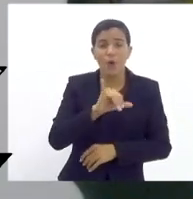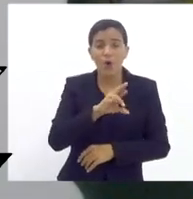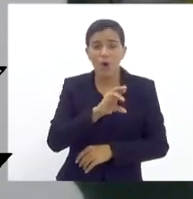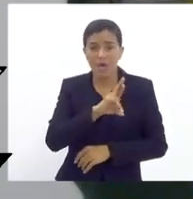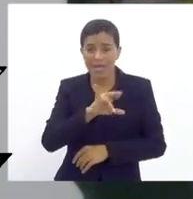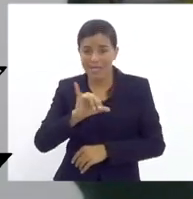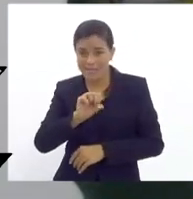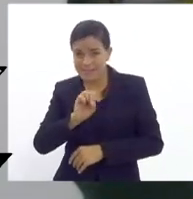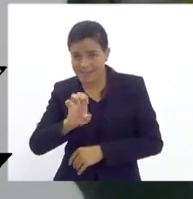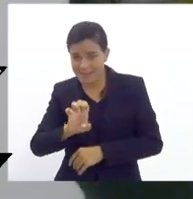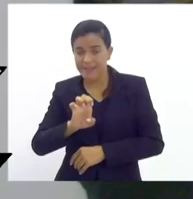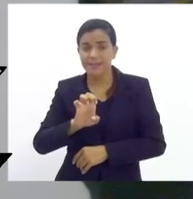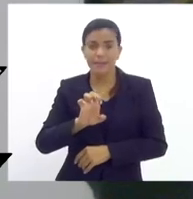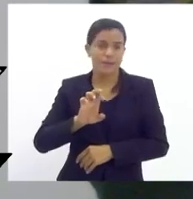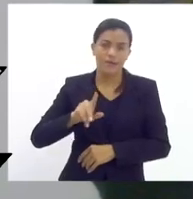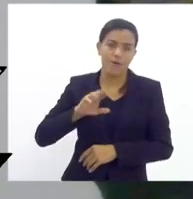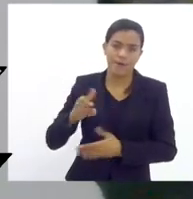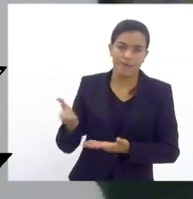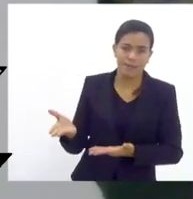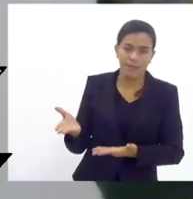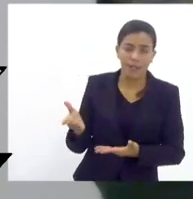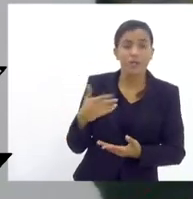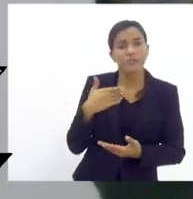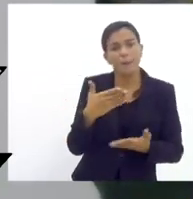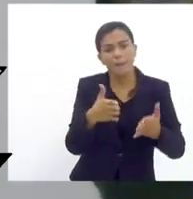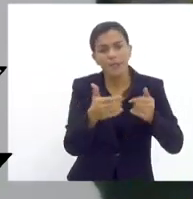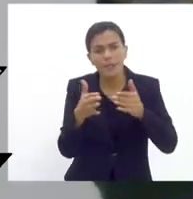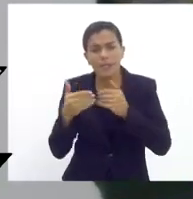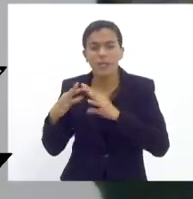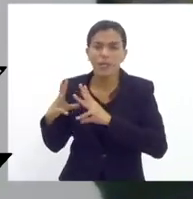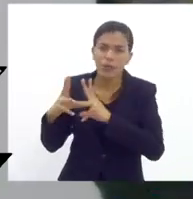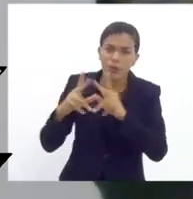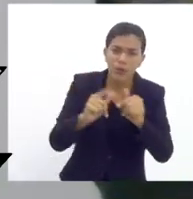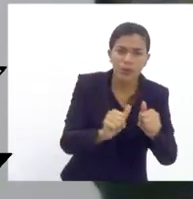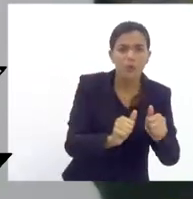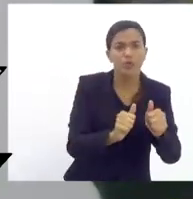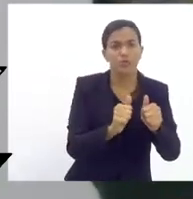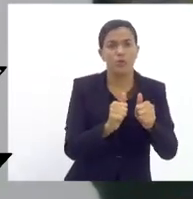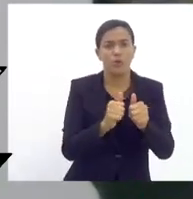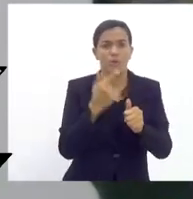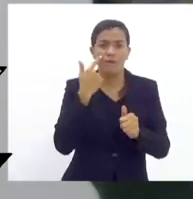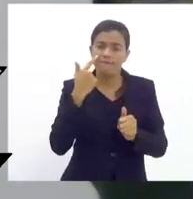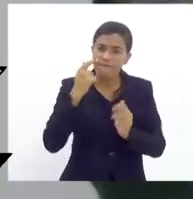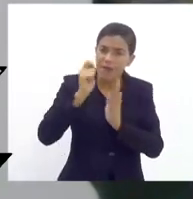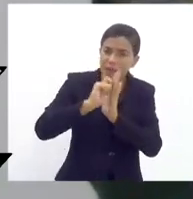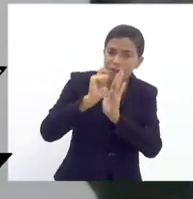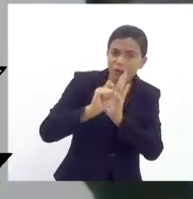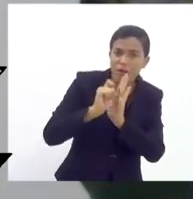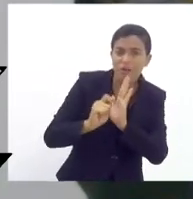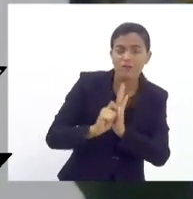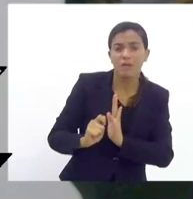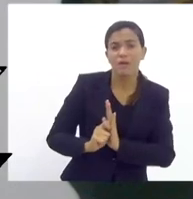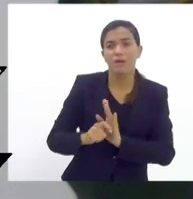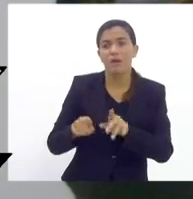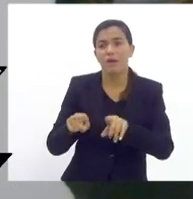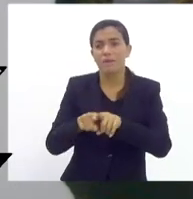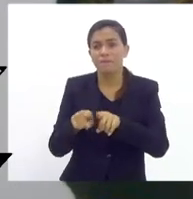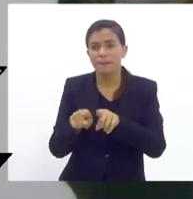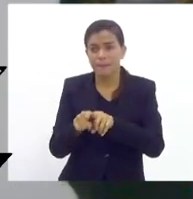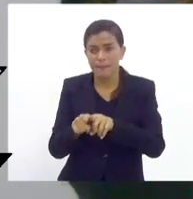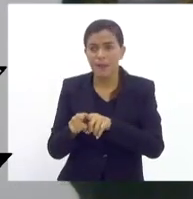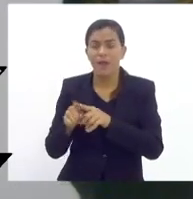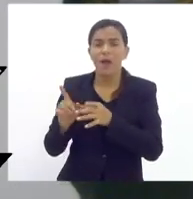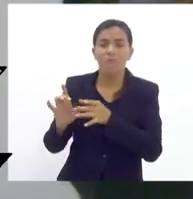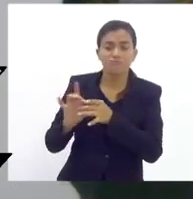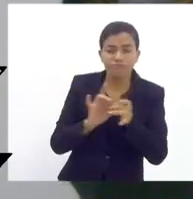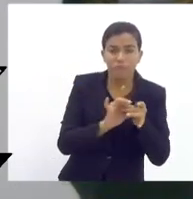assim aí a gente tá pedindo com todo mundo para achar matar Sião com refugiado a chama tá seu